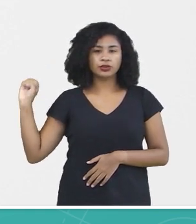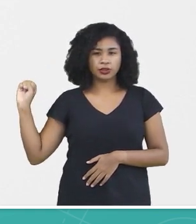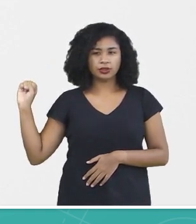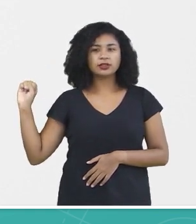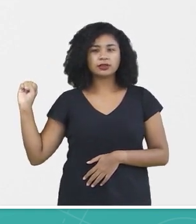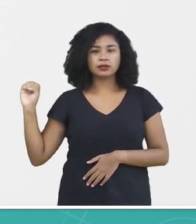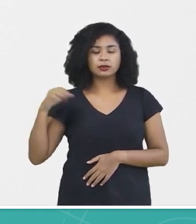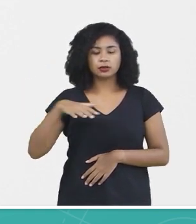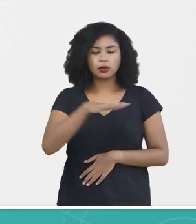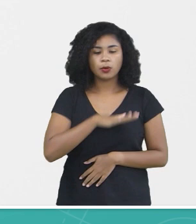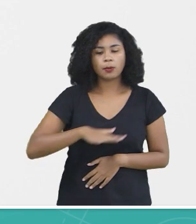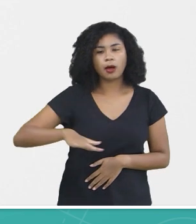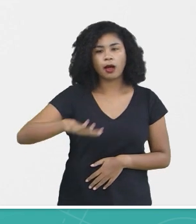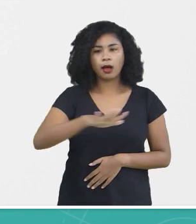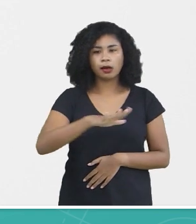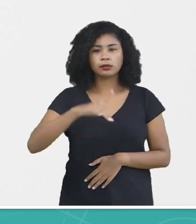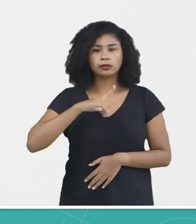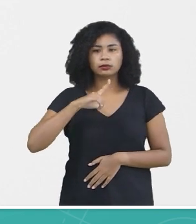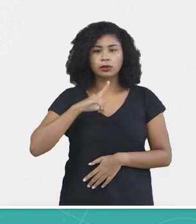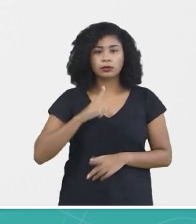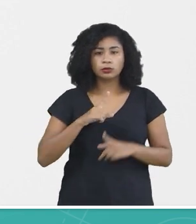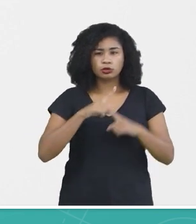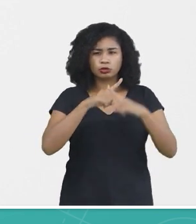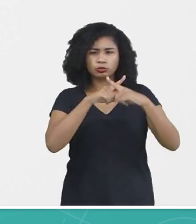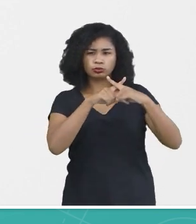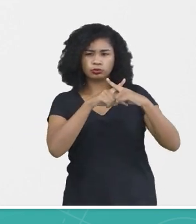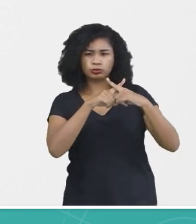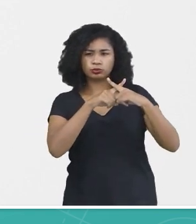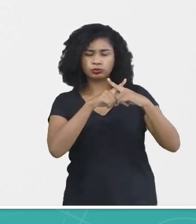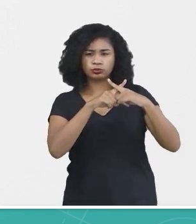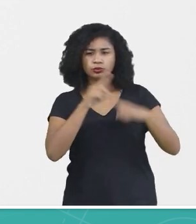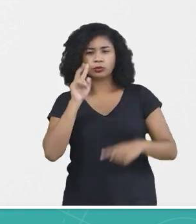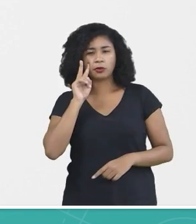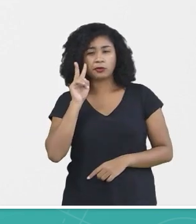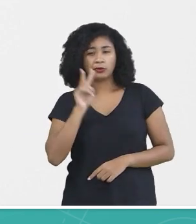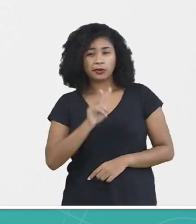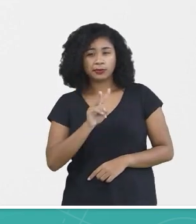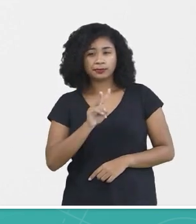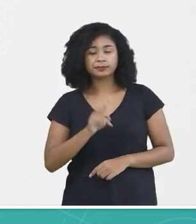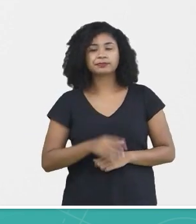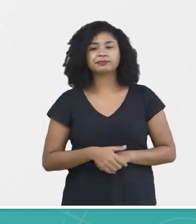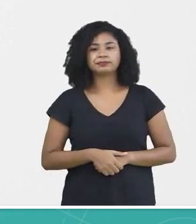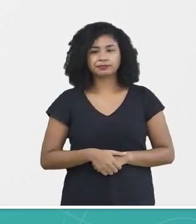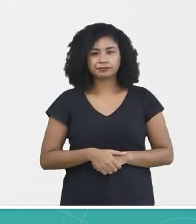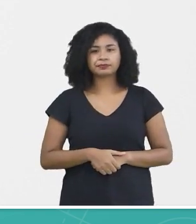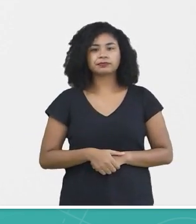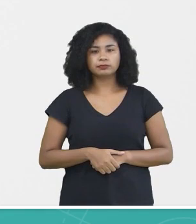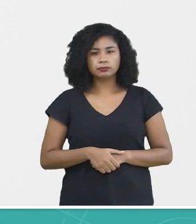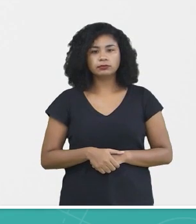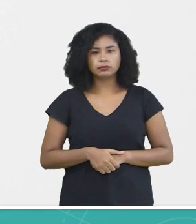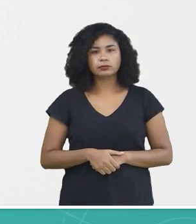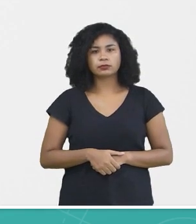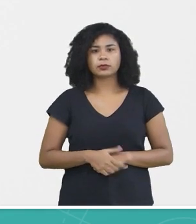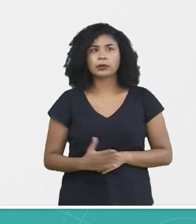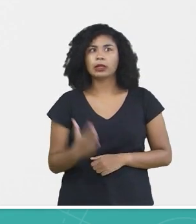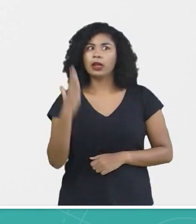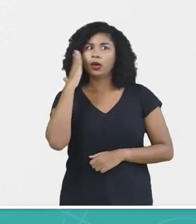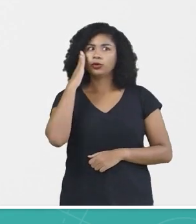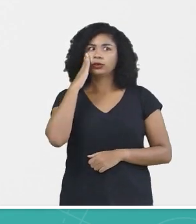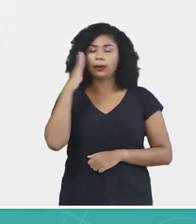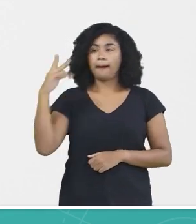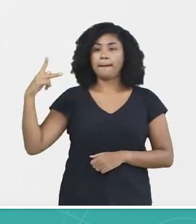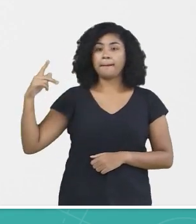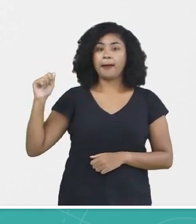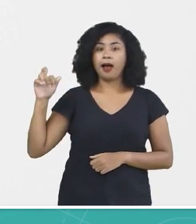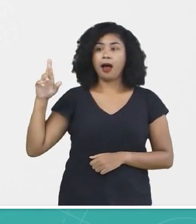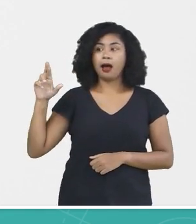único ponto em comum. Então, vem comigo, olha aqui. Nós já sabemos que retas paralelas nunca se tocam, sempre